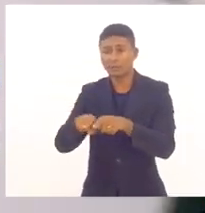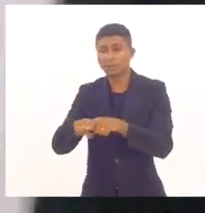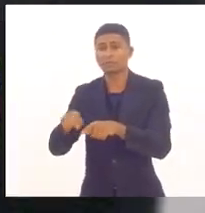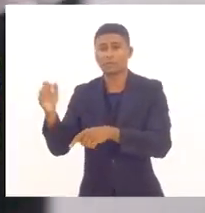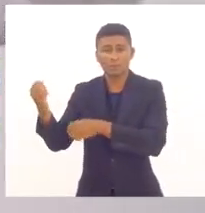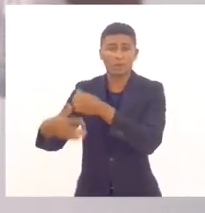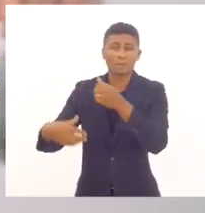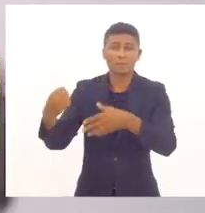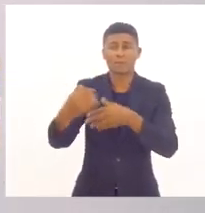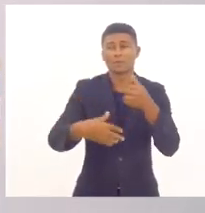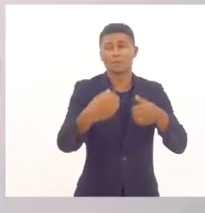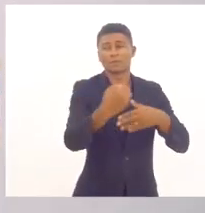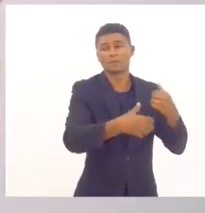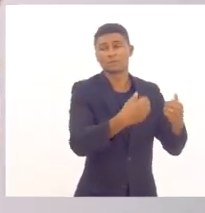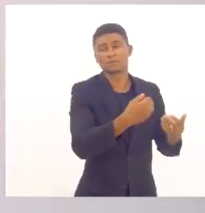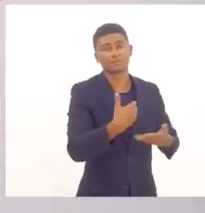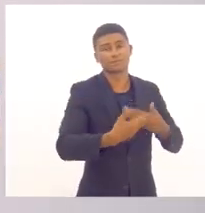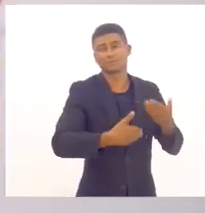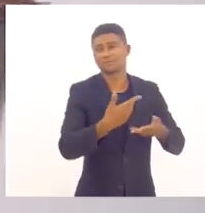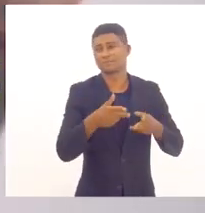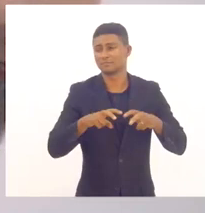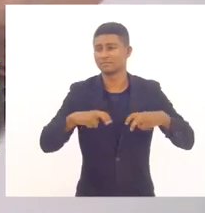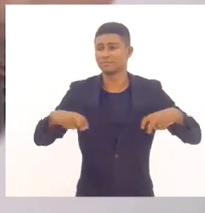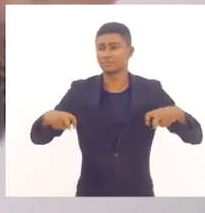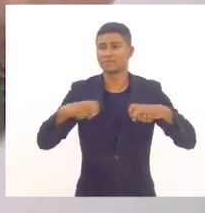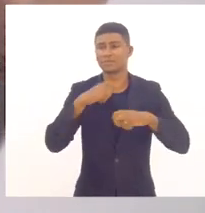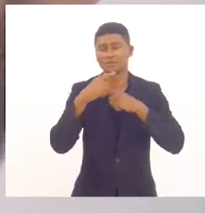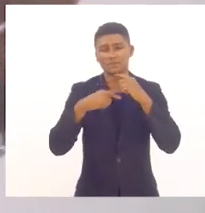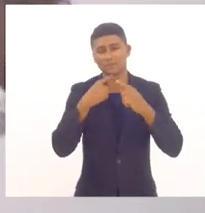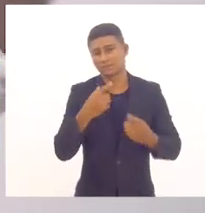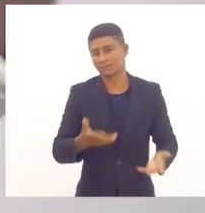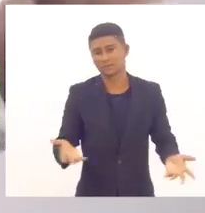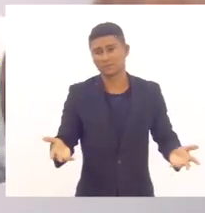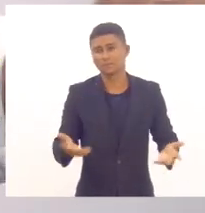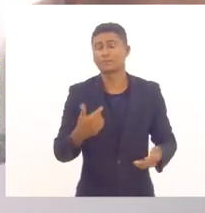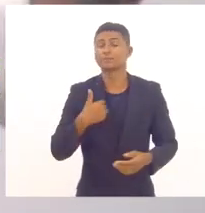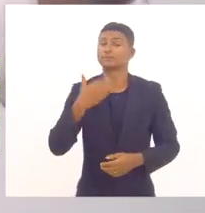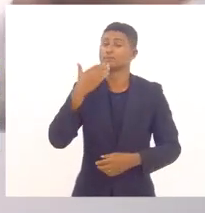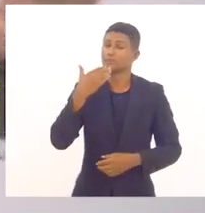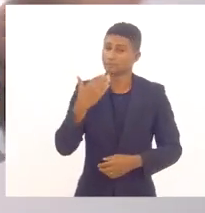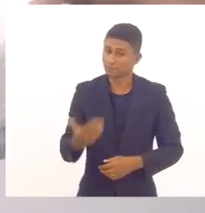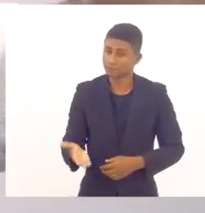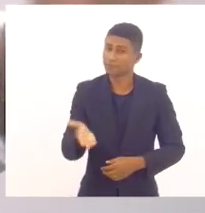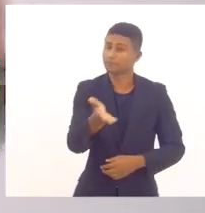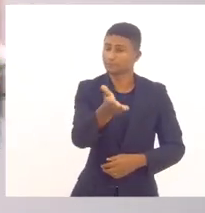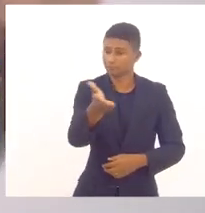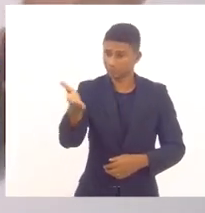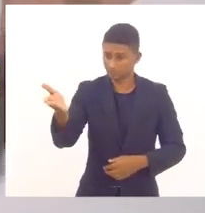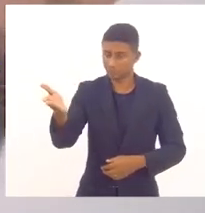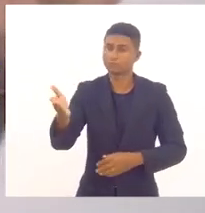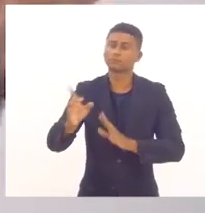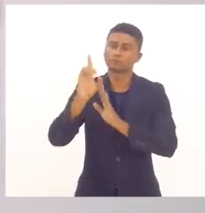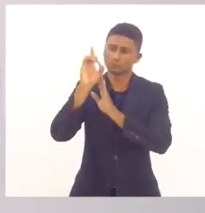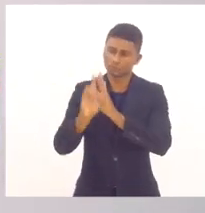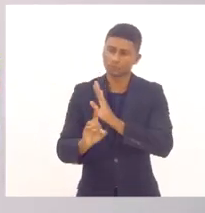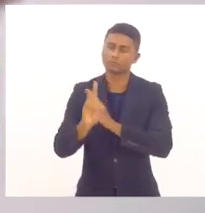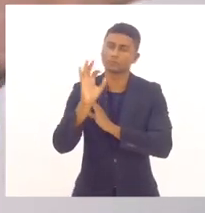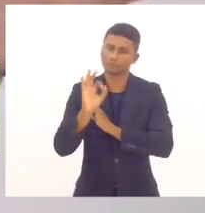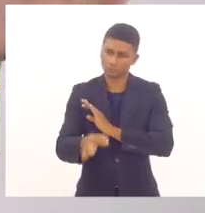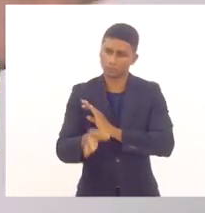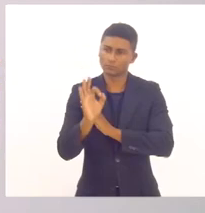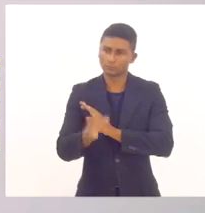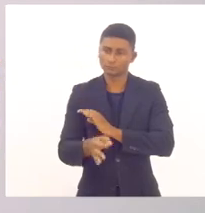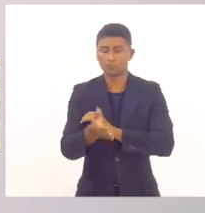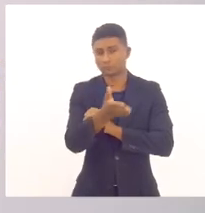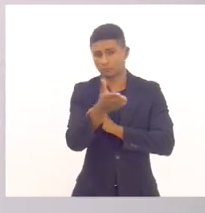gente não monta a segunda mesa. Então, eu pediria que vocês, o direito que lhes cabe, inegável,